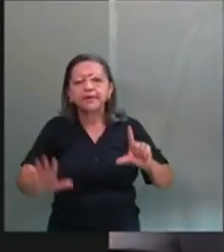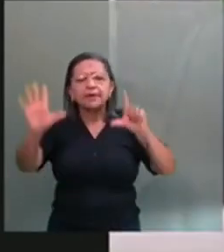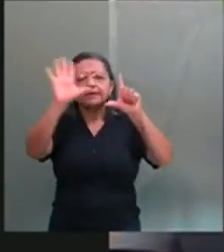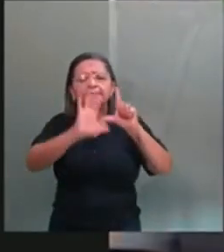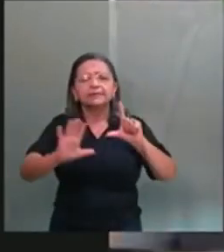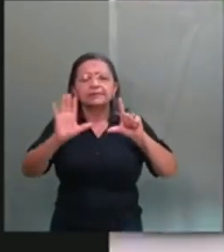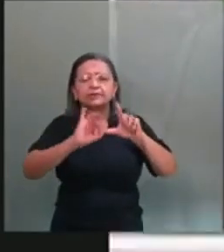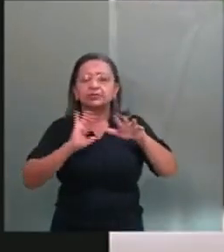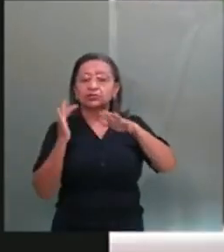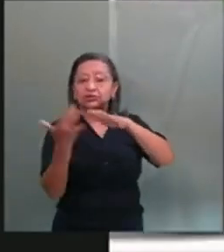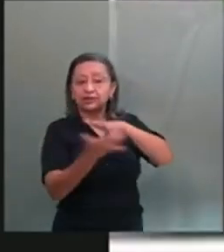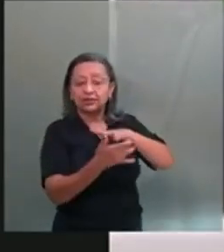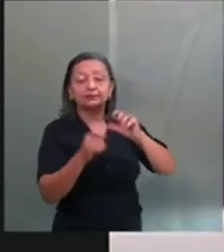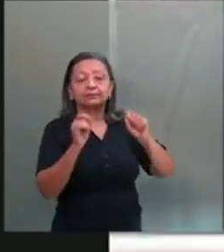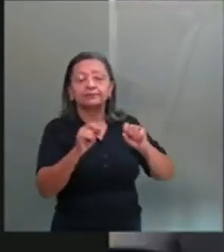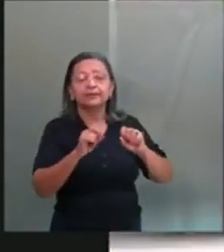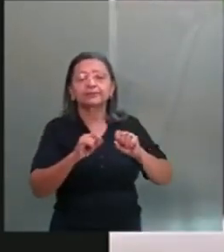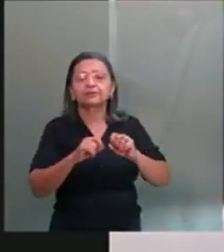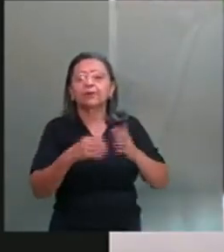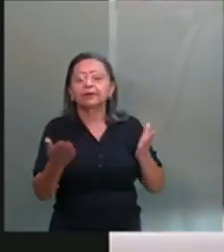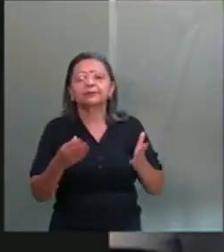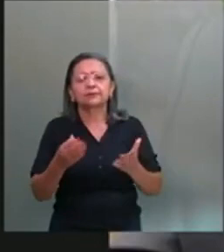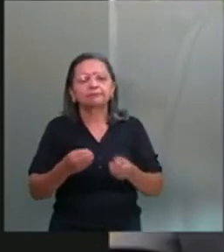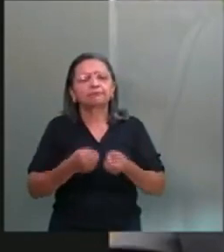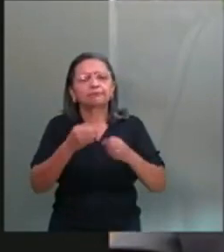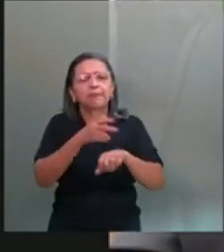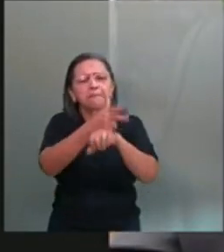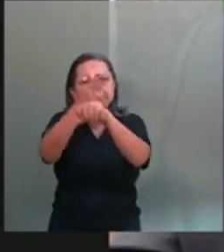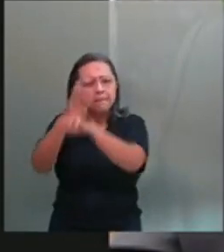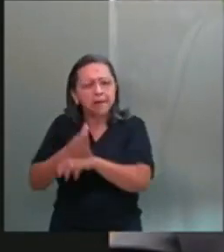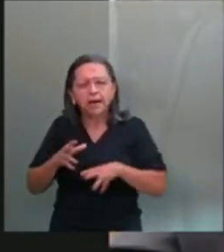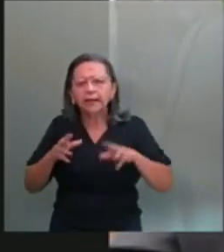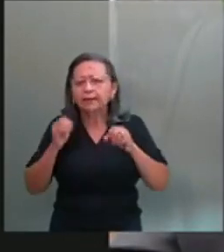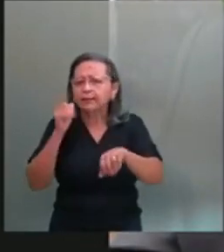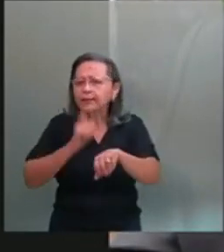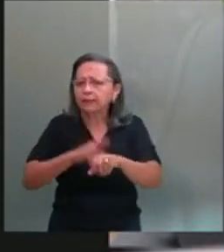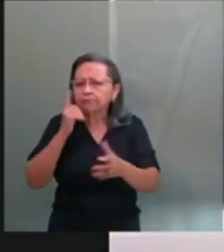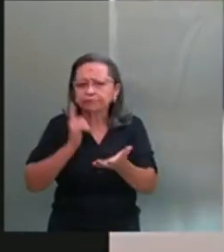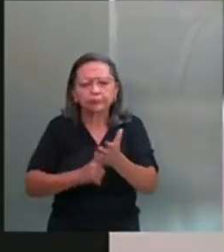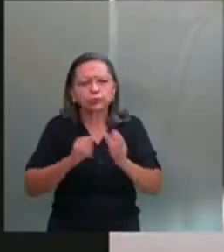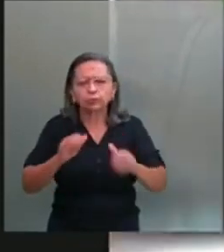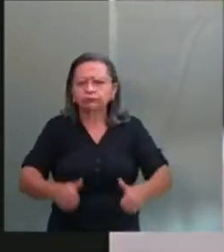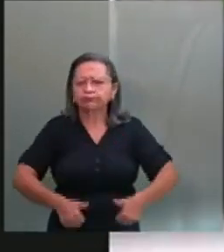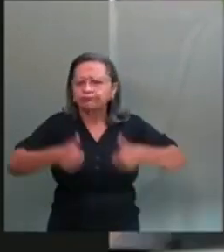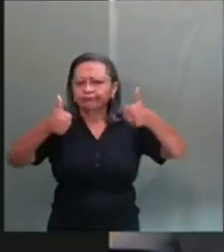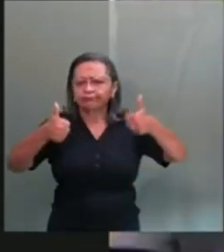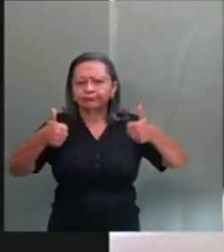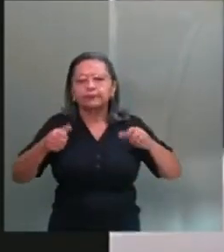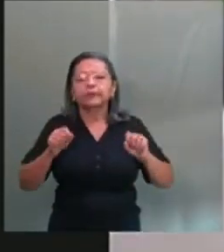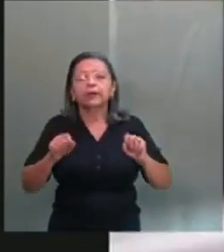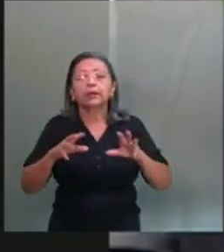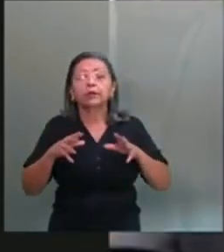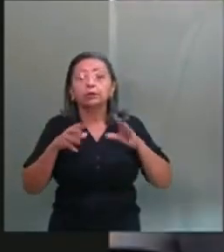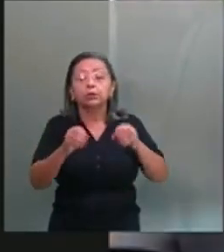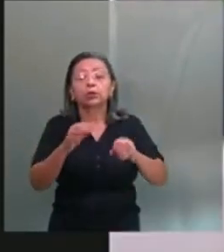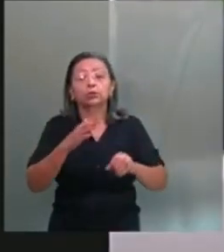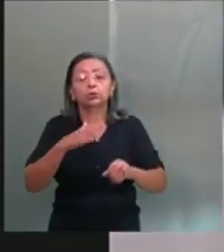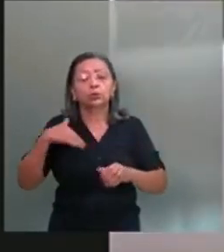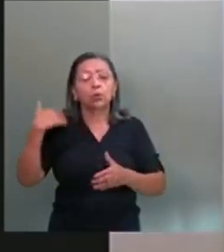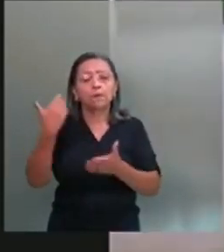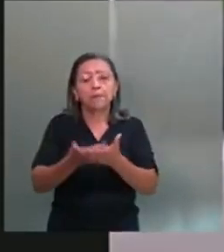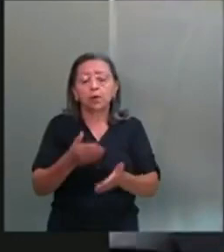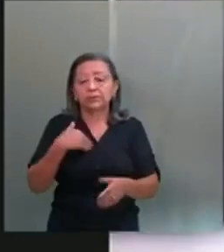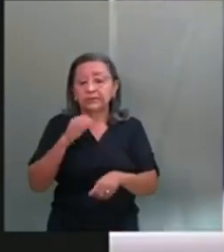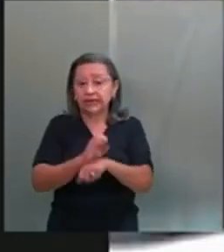digitais, por meio das quais prestam cobertura em tempo real com excelência. Em todo o meu Rio Grande do